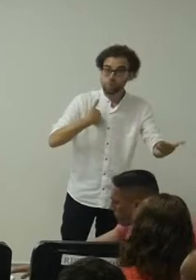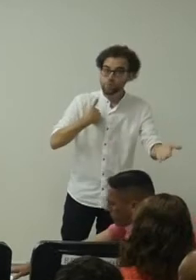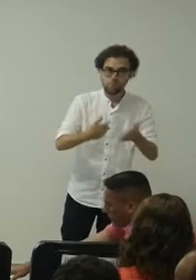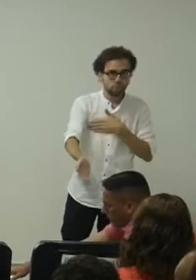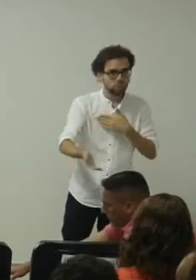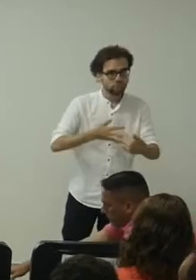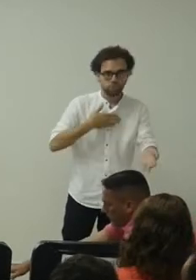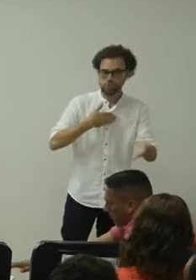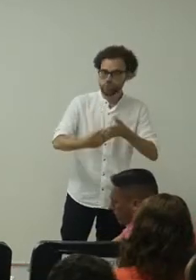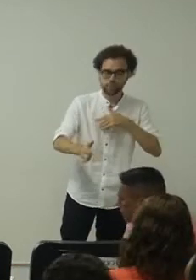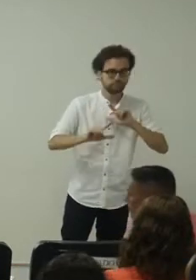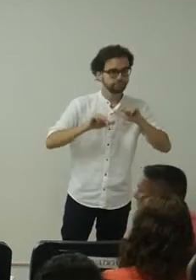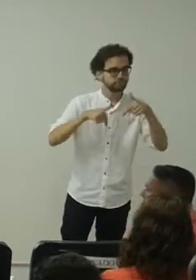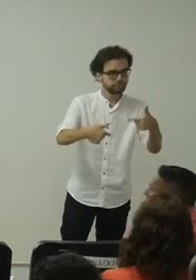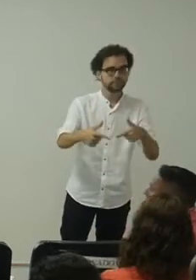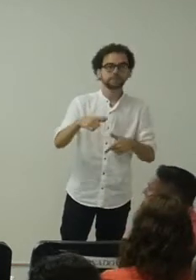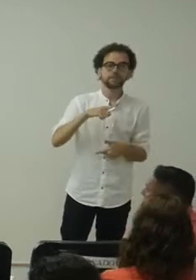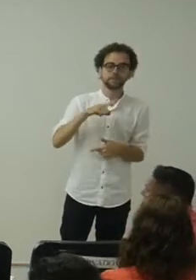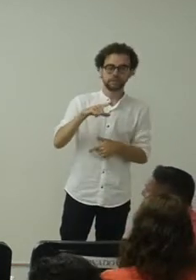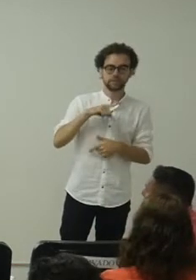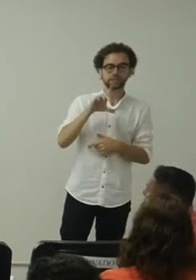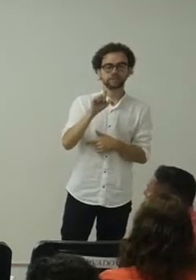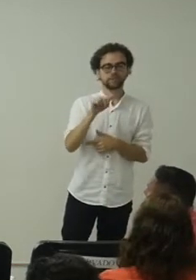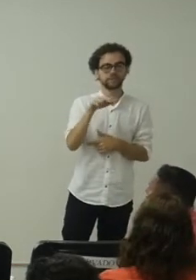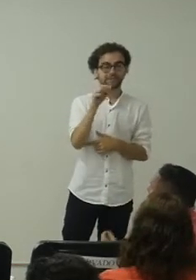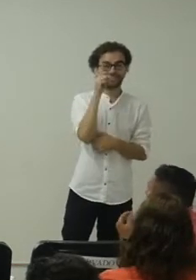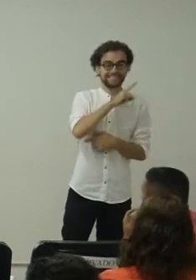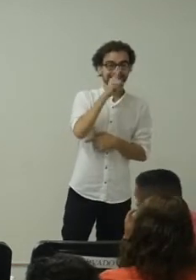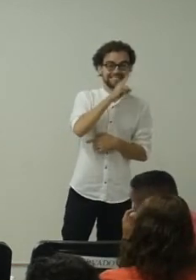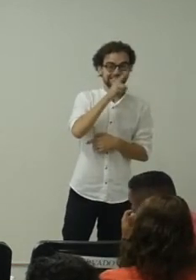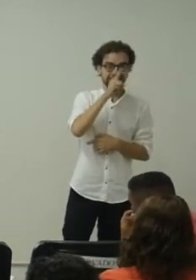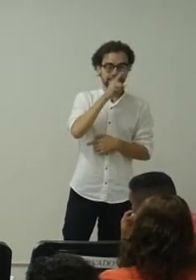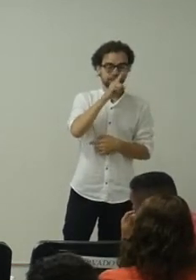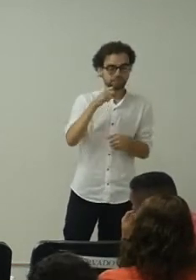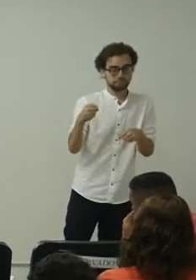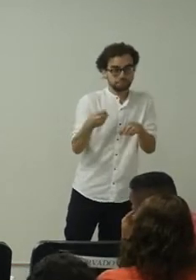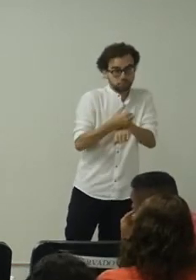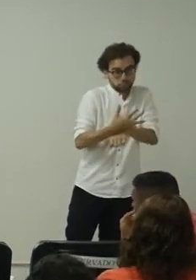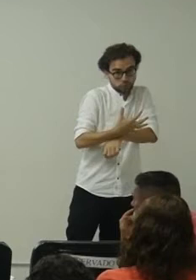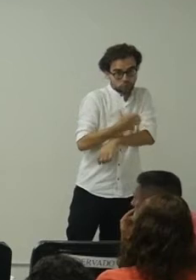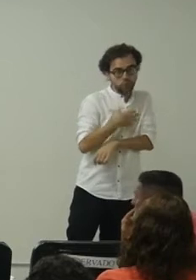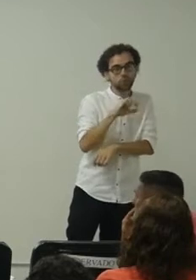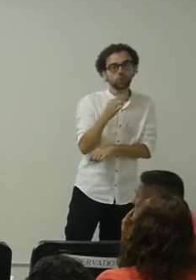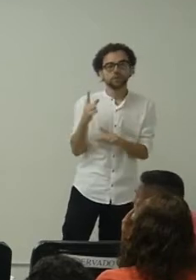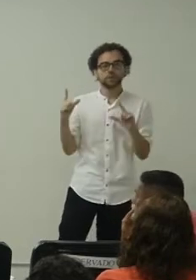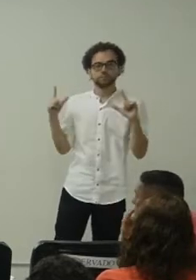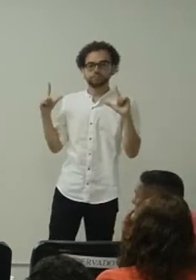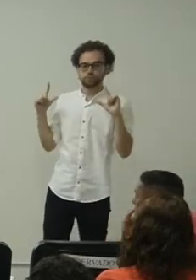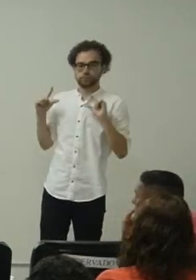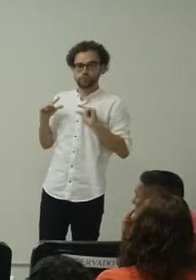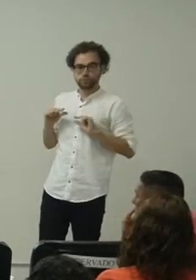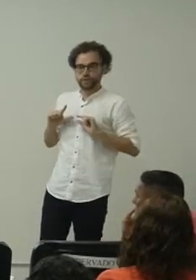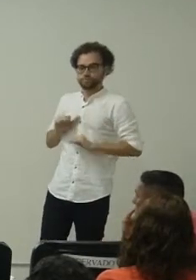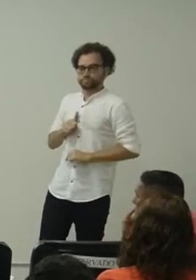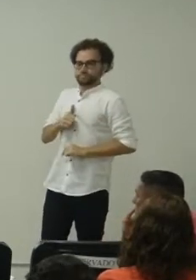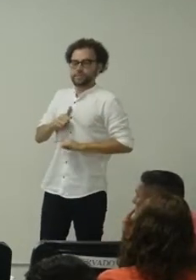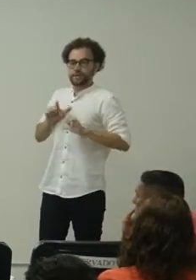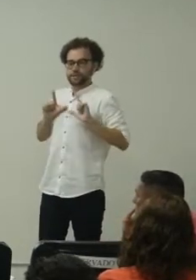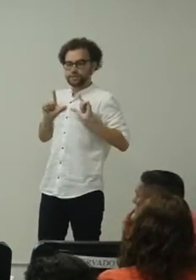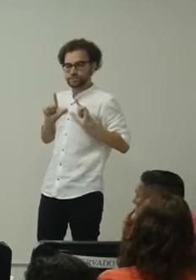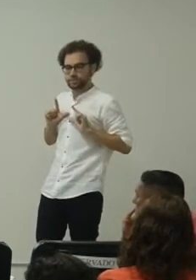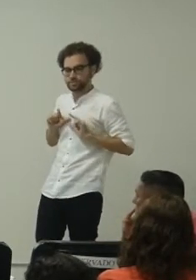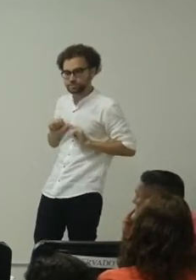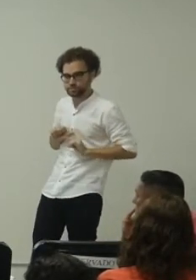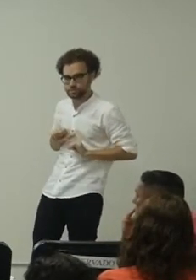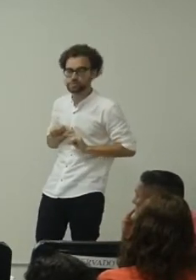qualquer conduta que lhe cause dano emocional e diminuição da autoestima. Então, eu estou falando de ameaça, humilhação,